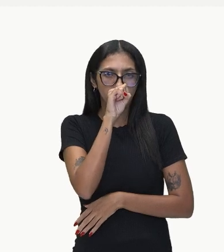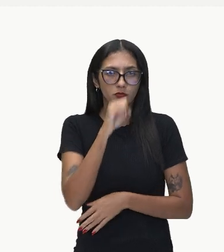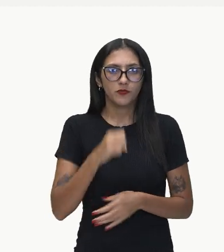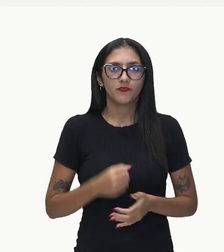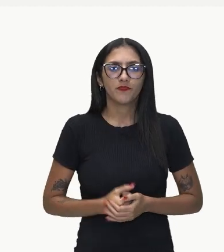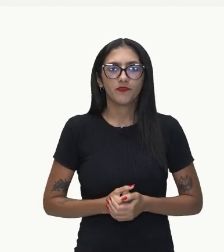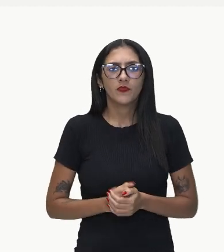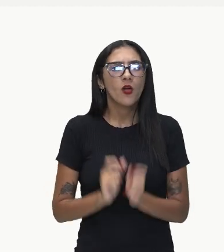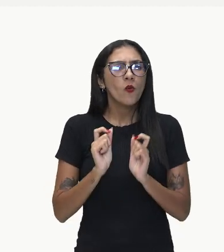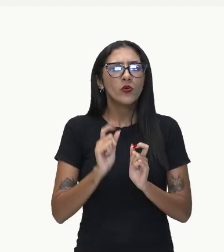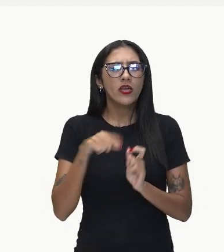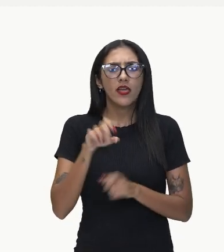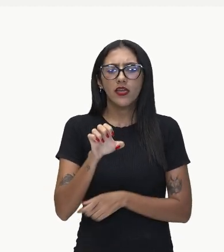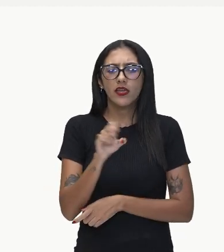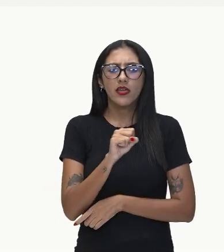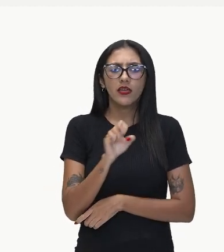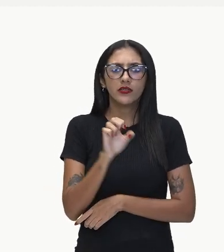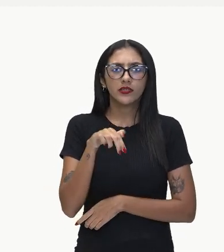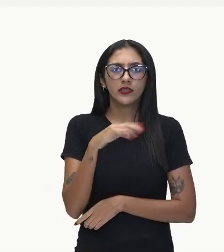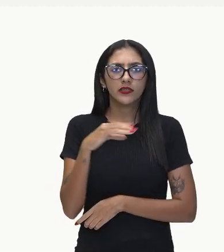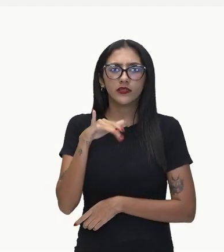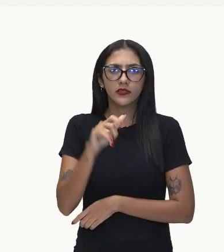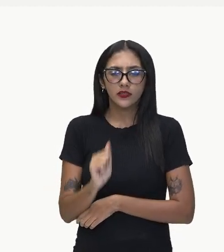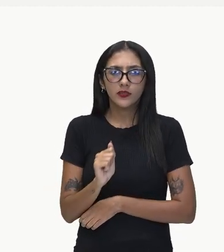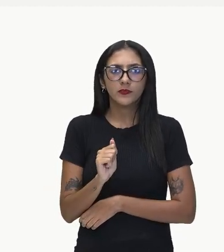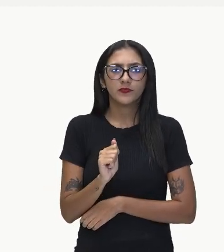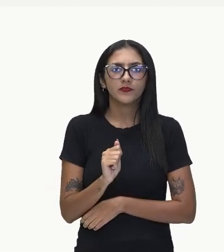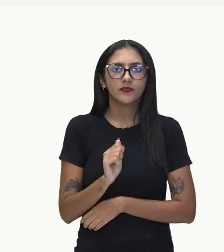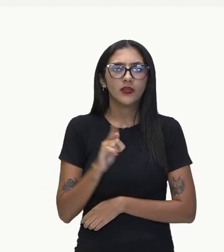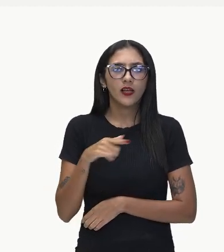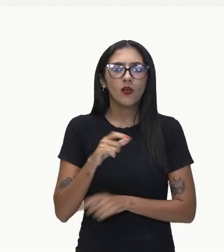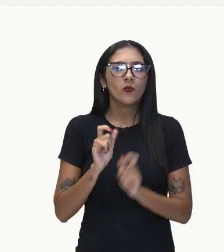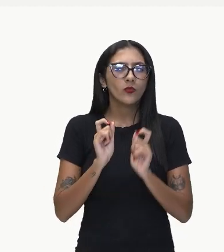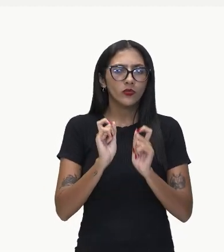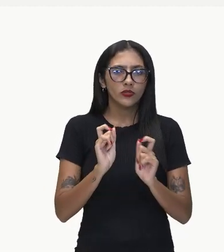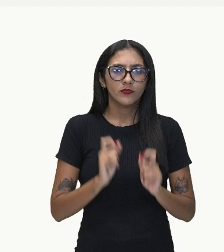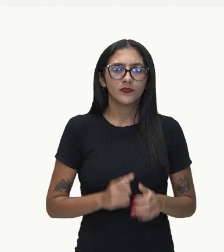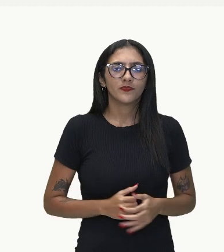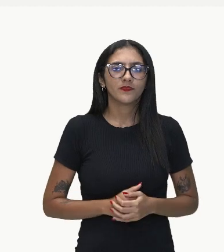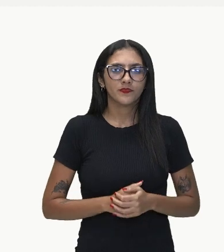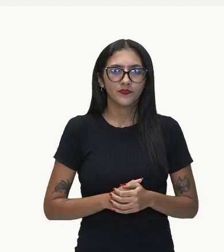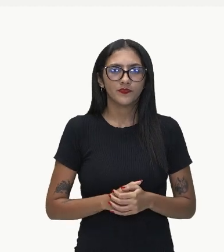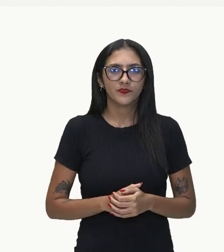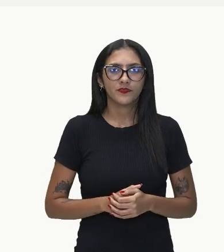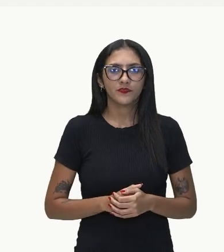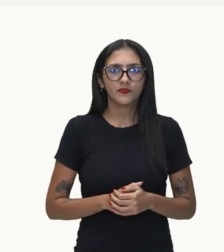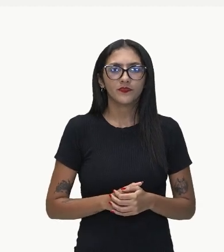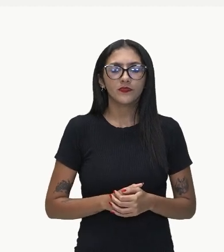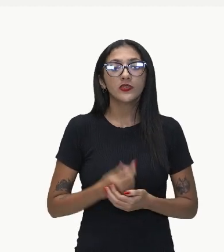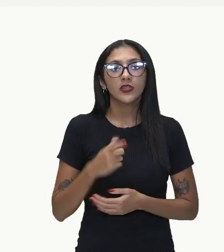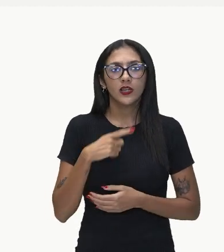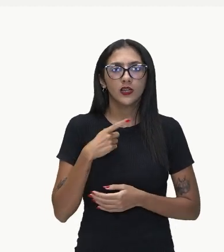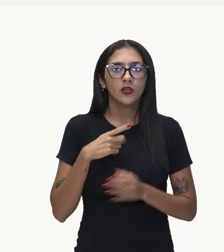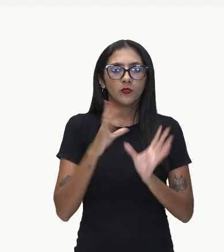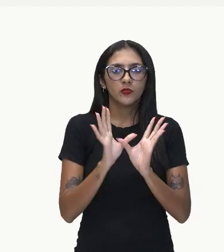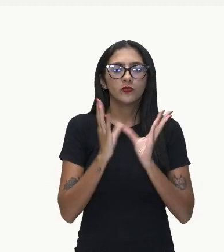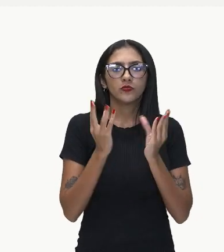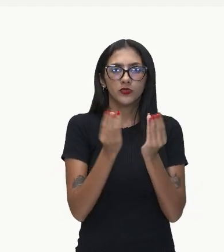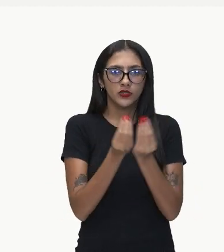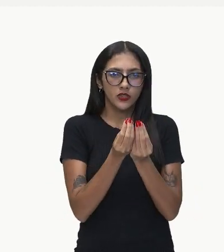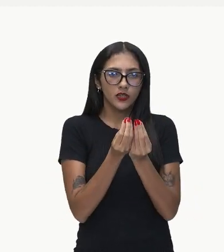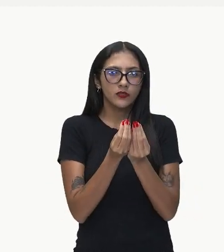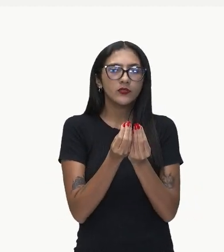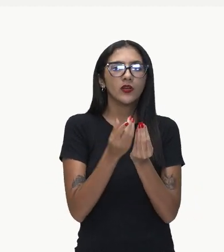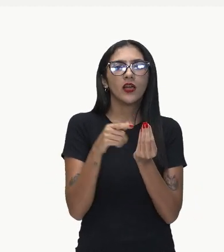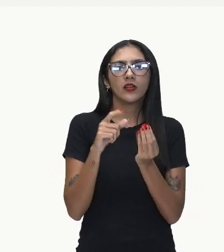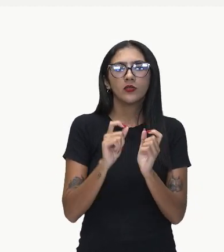uma essência? A essência, ela é um composto que ela é formada